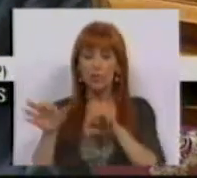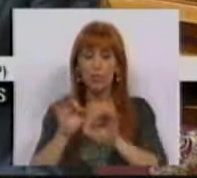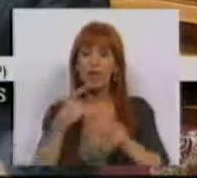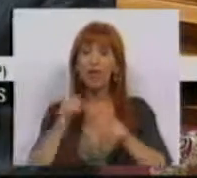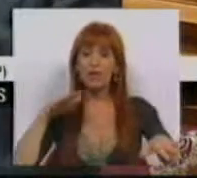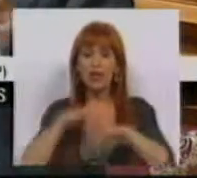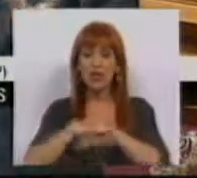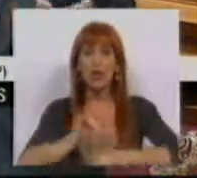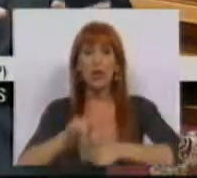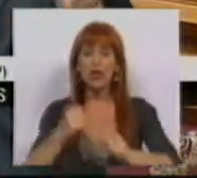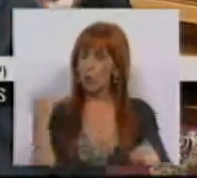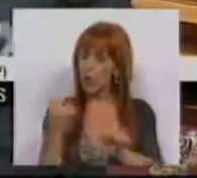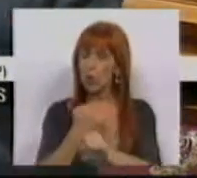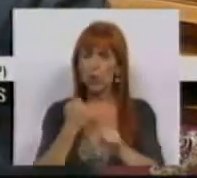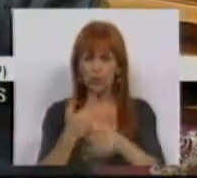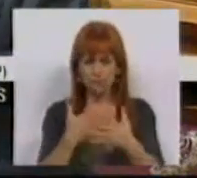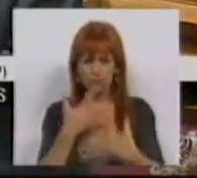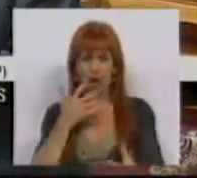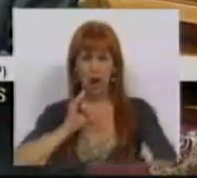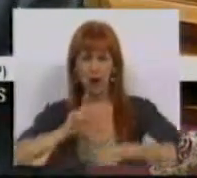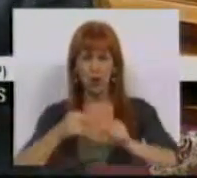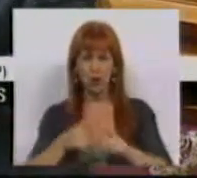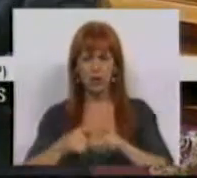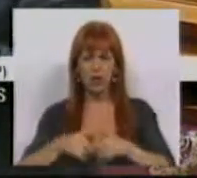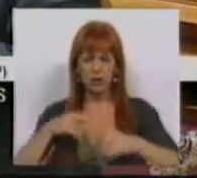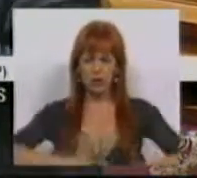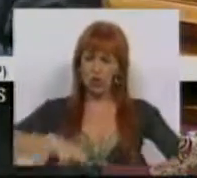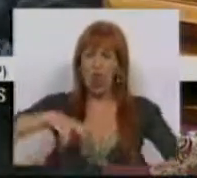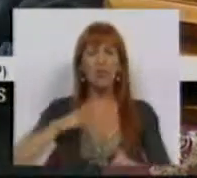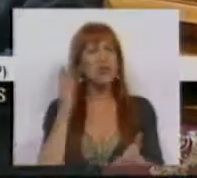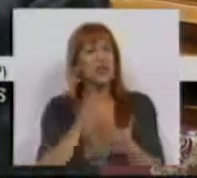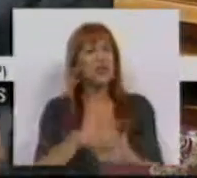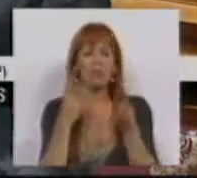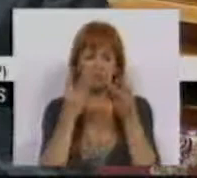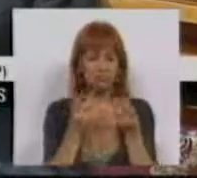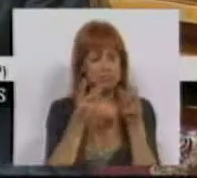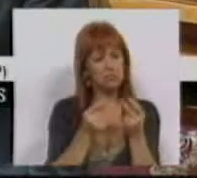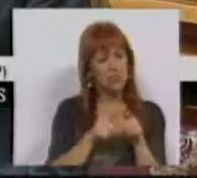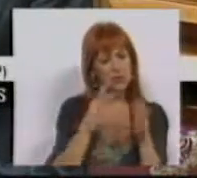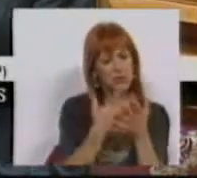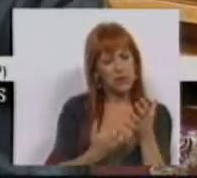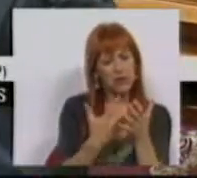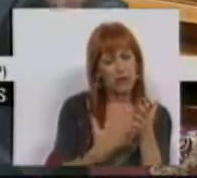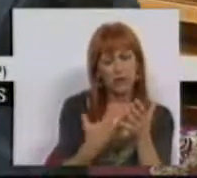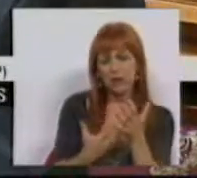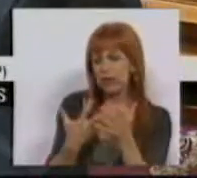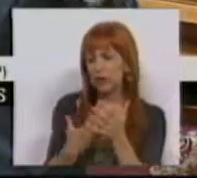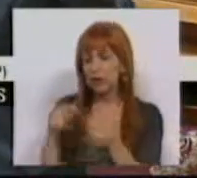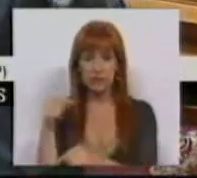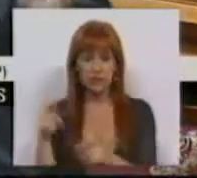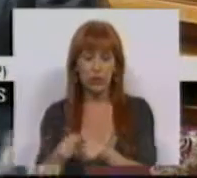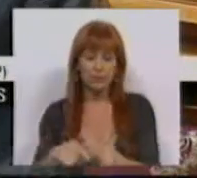a rede, é uma tarefa bem maior e bem mais nobre do que uma mera conta de subtrair.